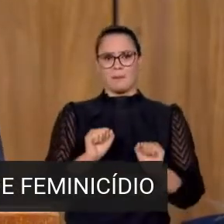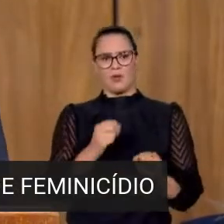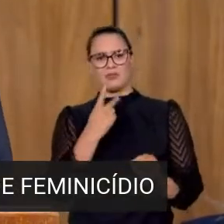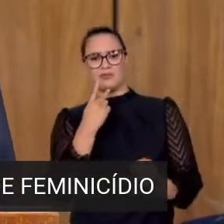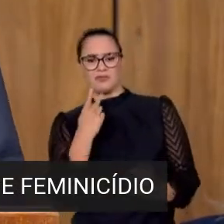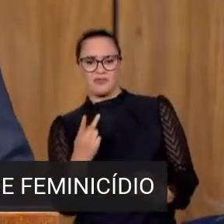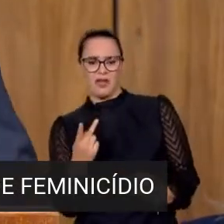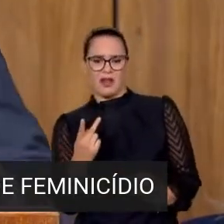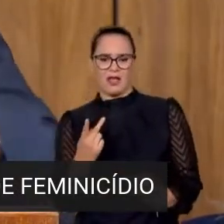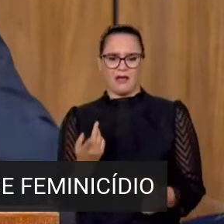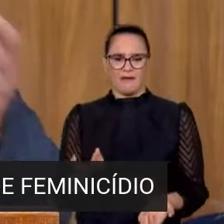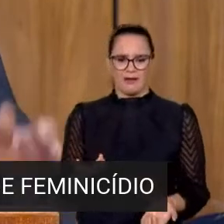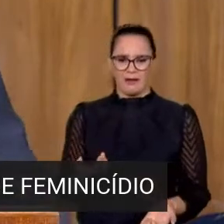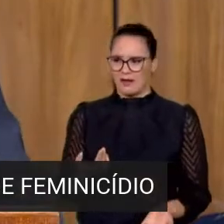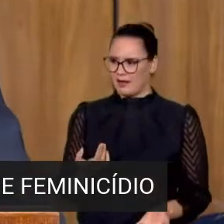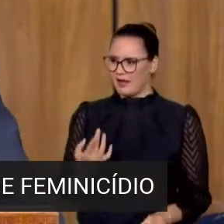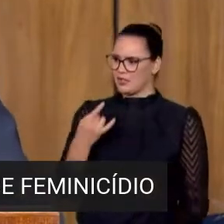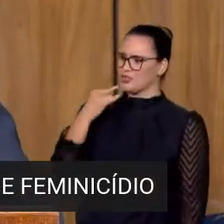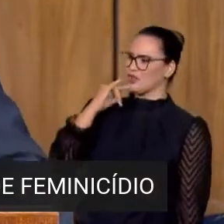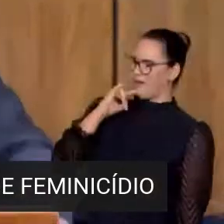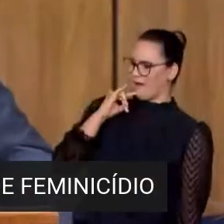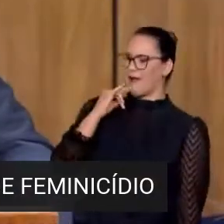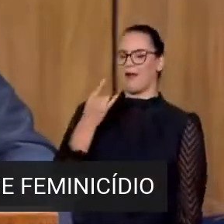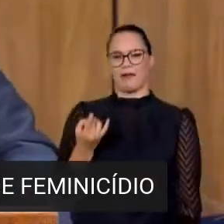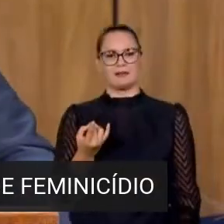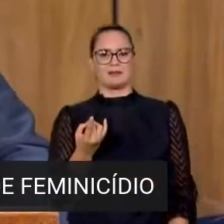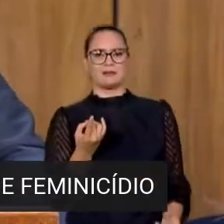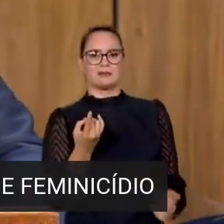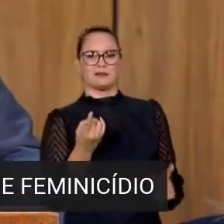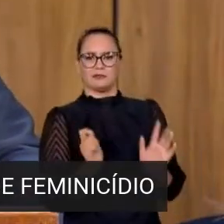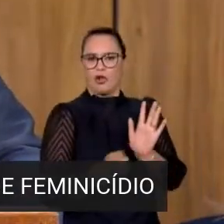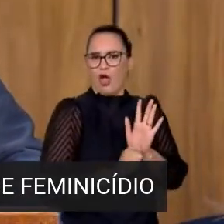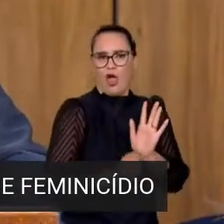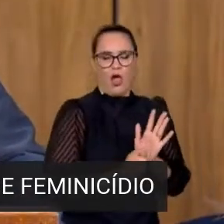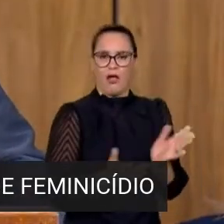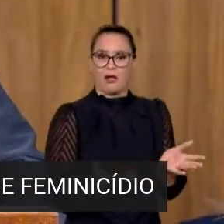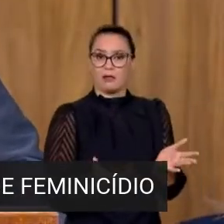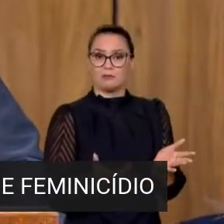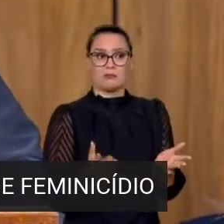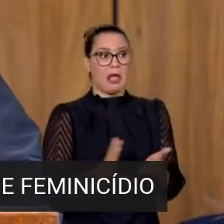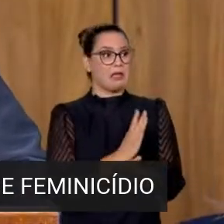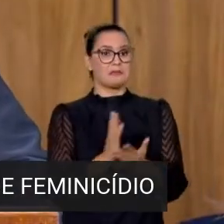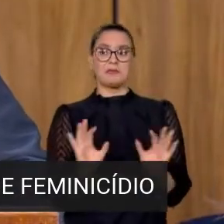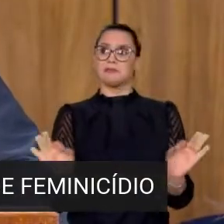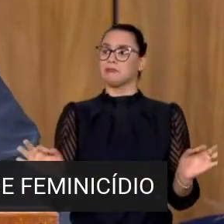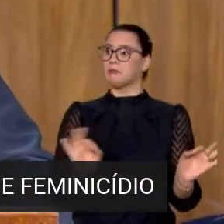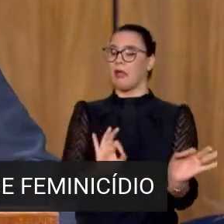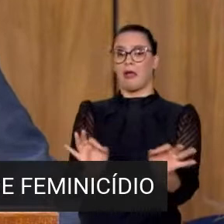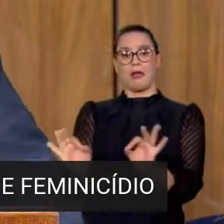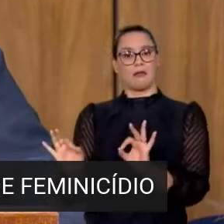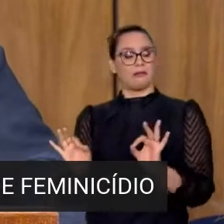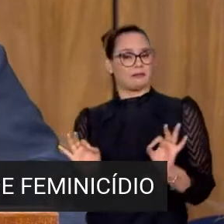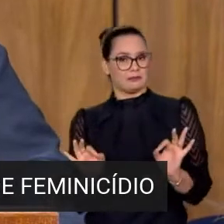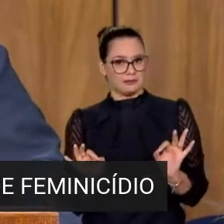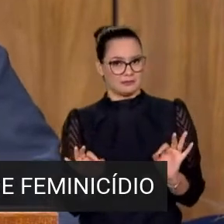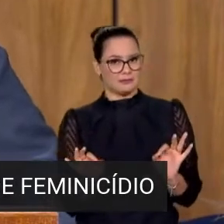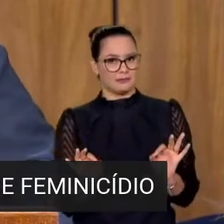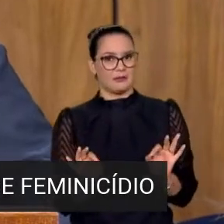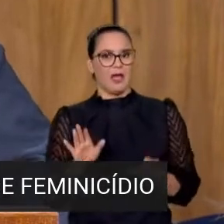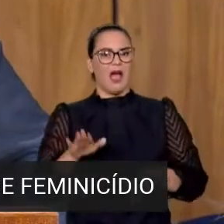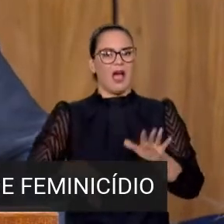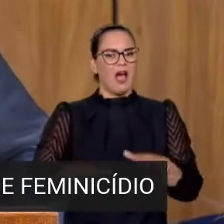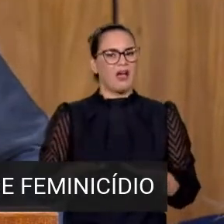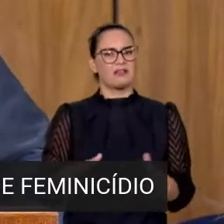cachaça, poder-se dizer que era por droga, mas muitas vezes não é por nada. Muitas vezes é por